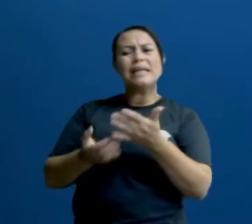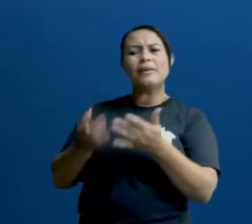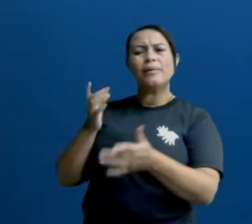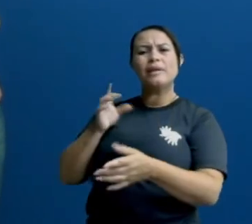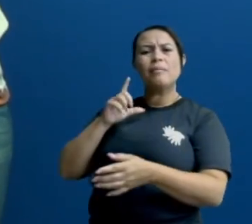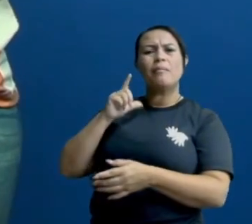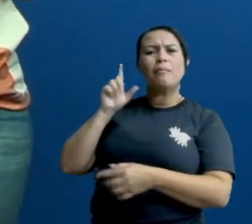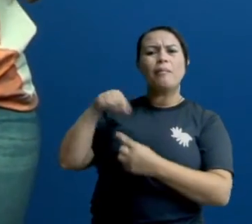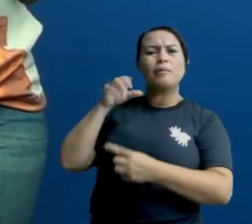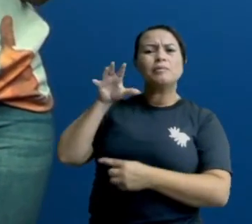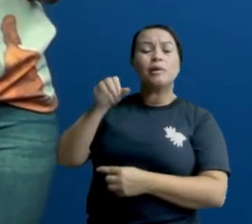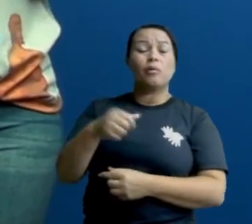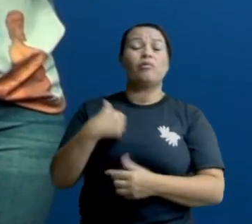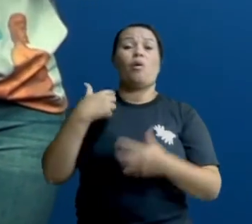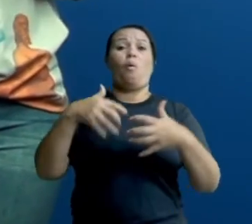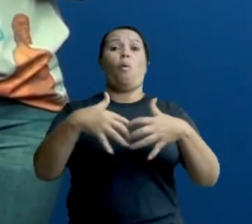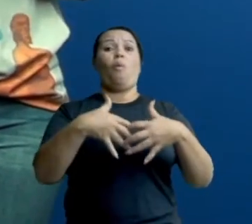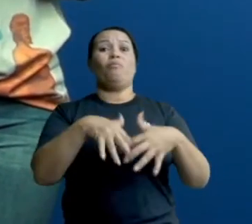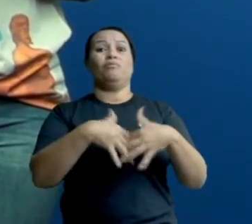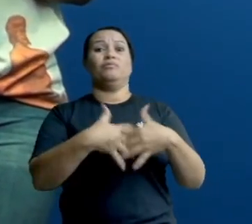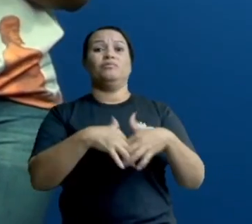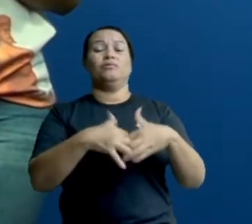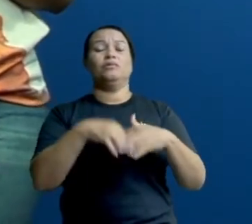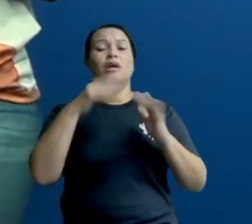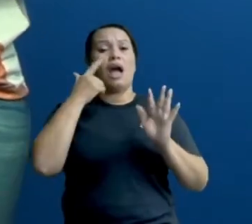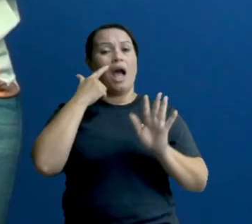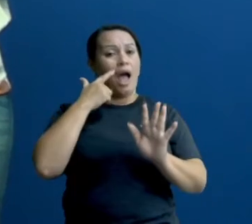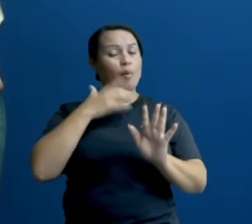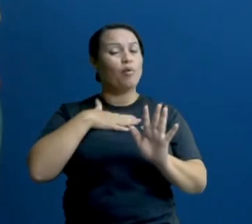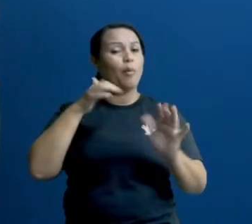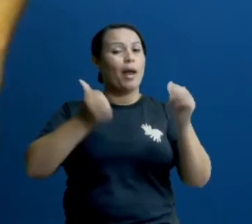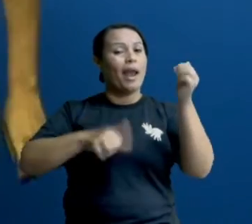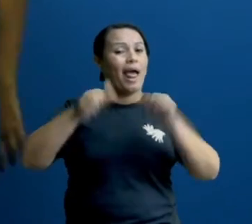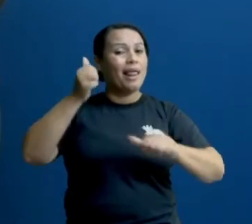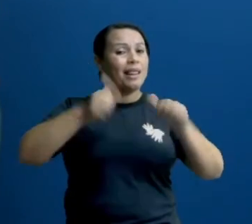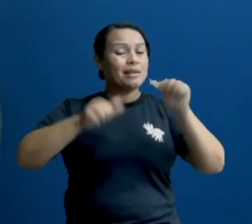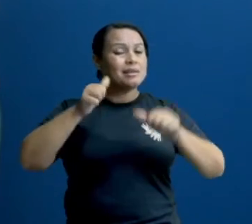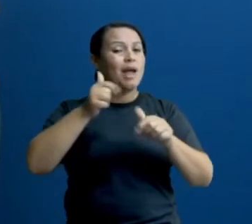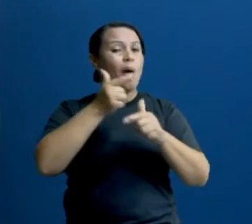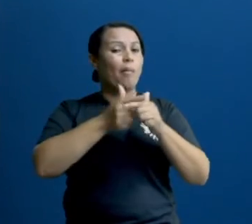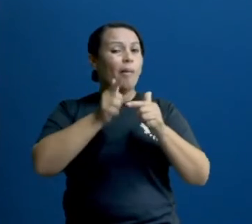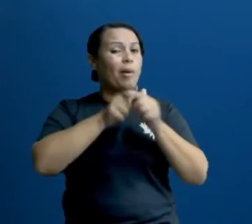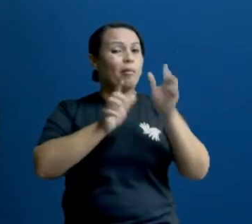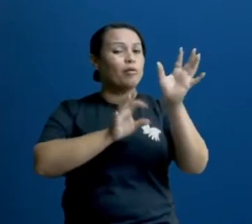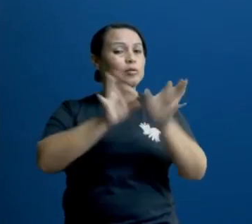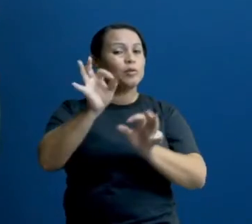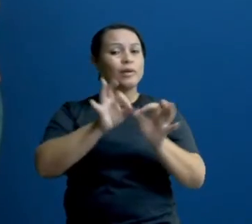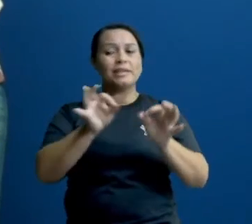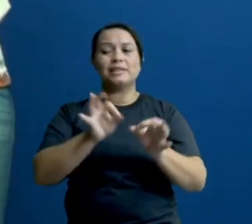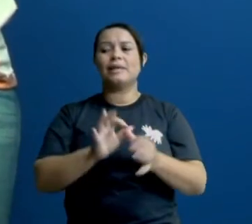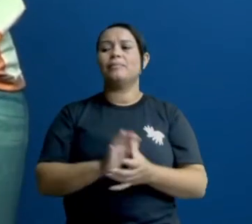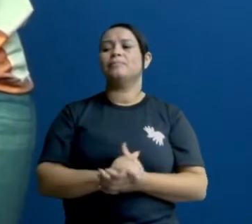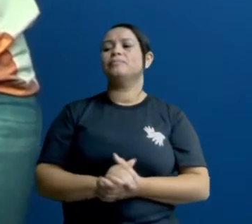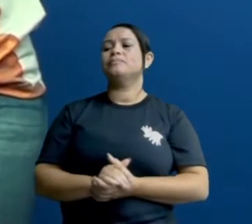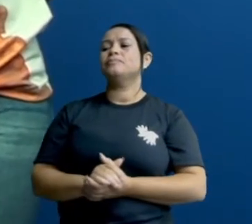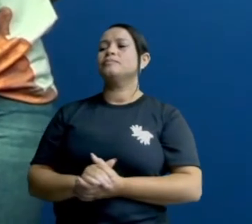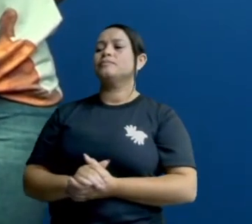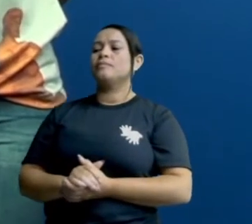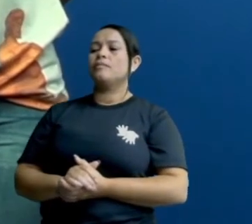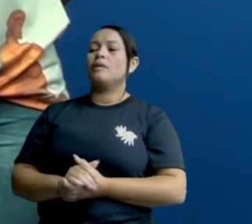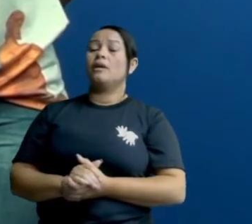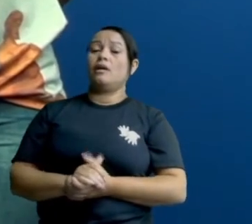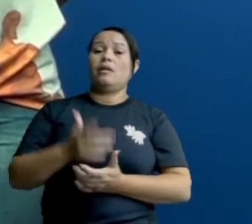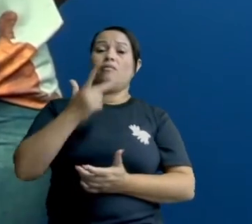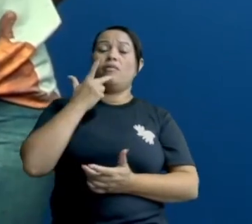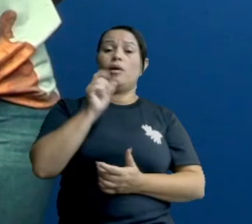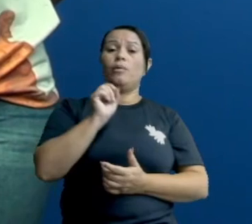depois ganhou, fiquei confuso. Vamos analisar os dados do problema. Vamos organizar os dados, certo? Ele